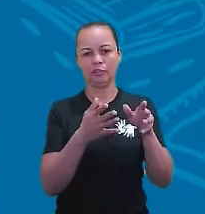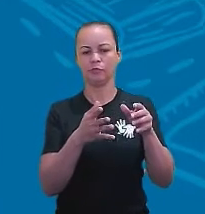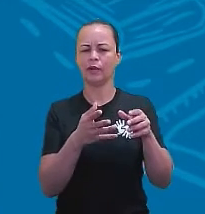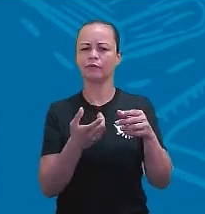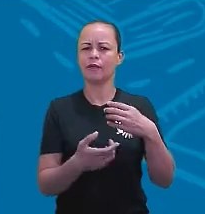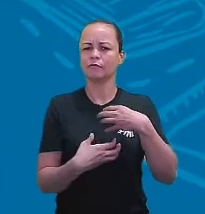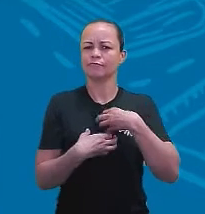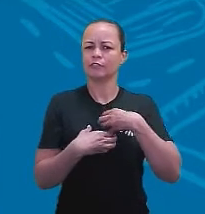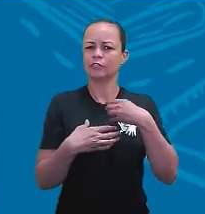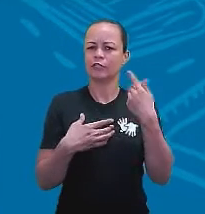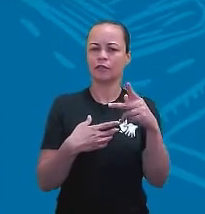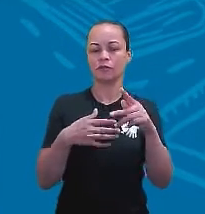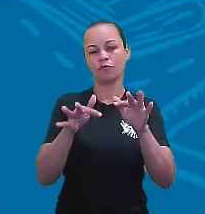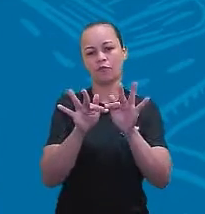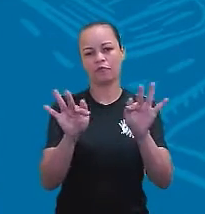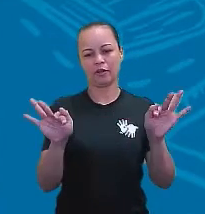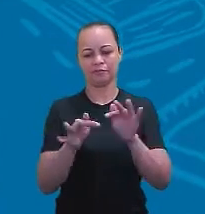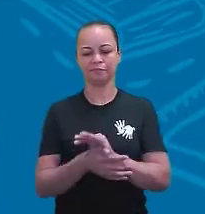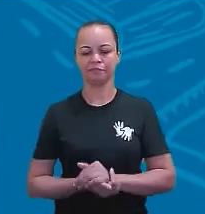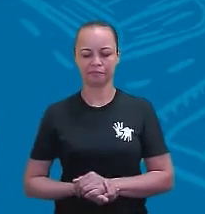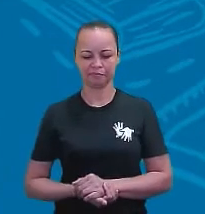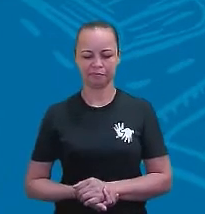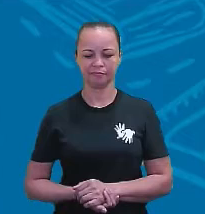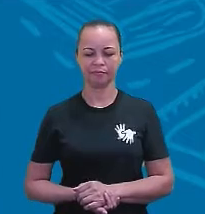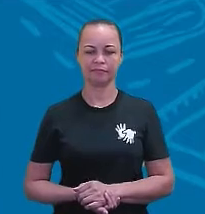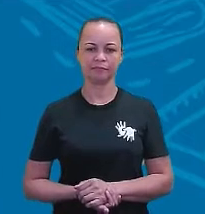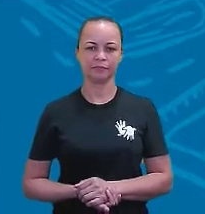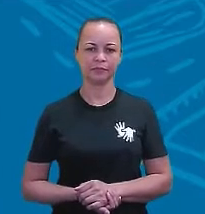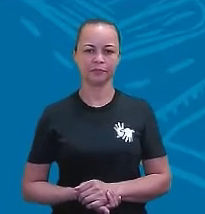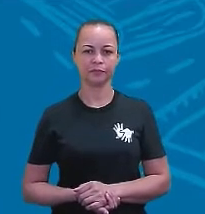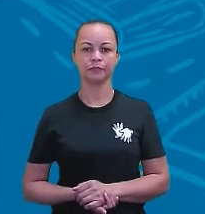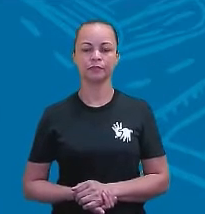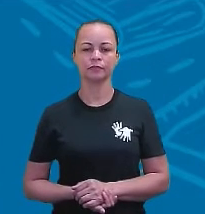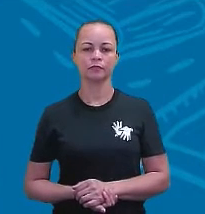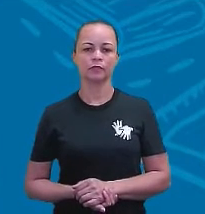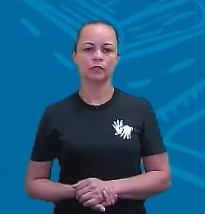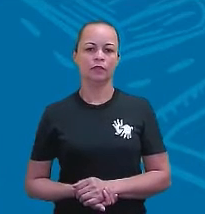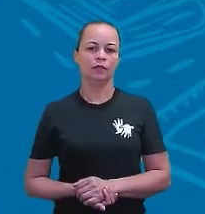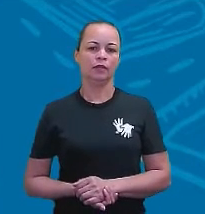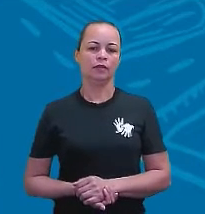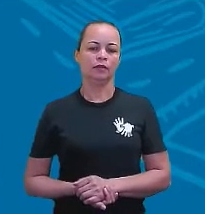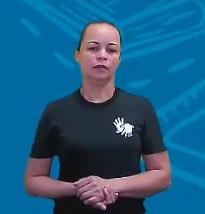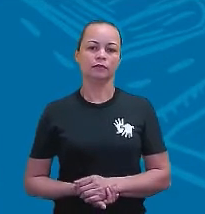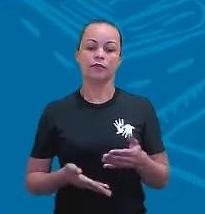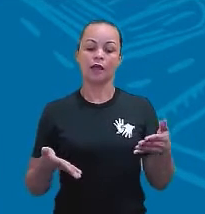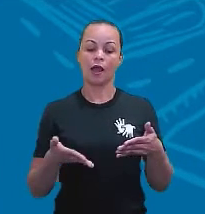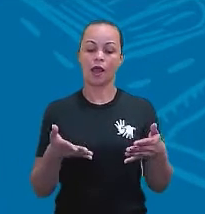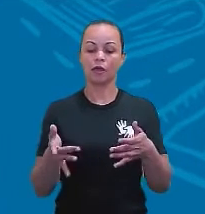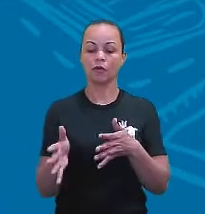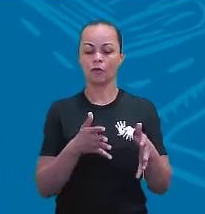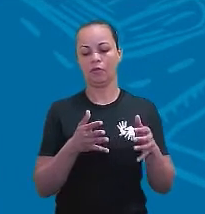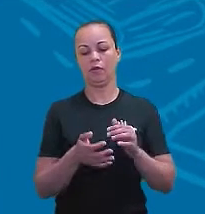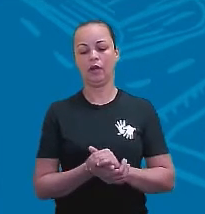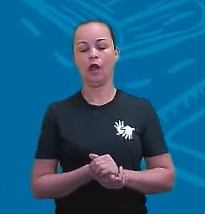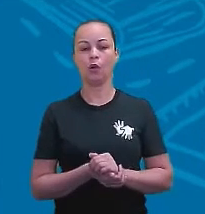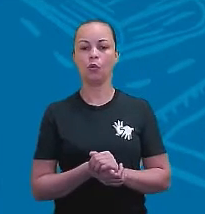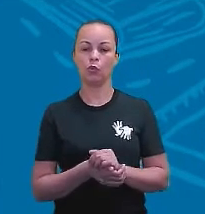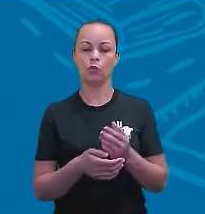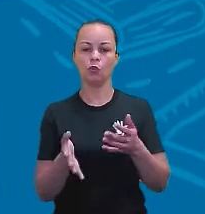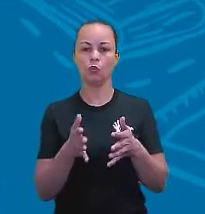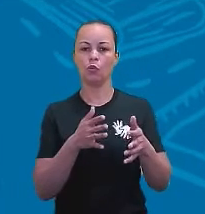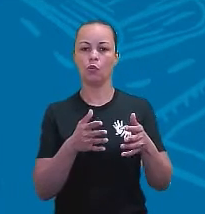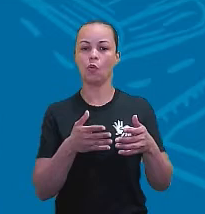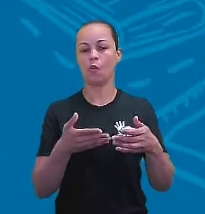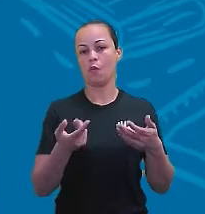frase. Certinho? Então, vamos continuando. Gente, colocando agora o simple present, que é o